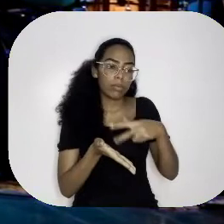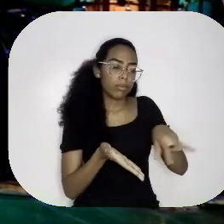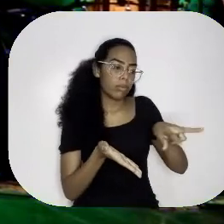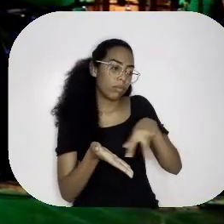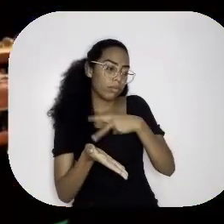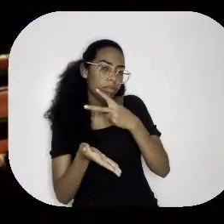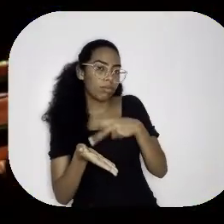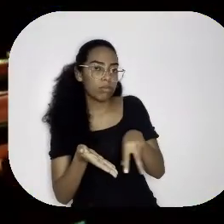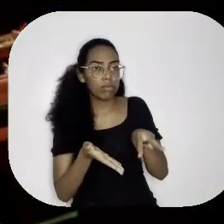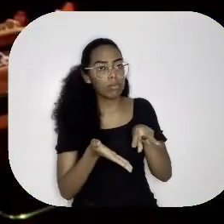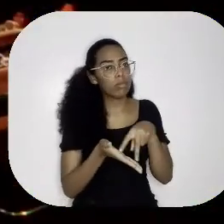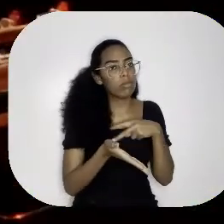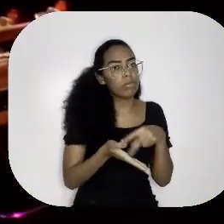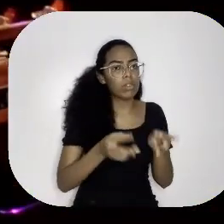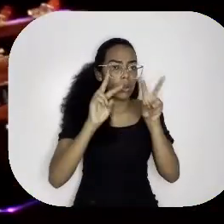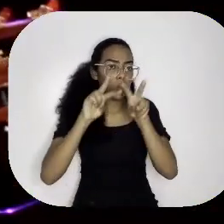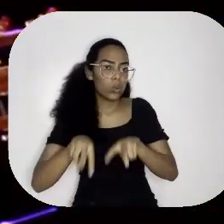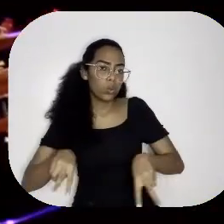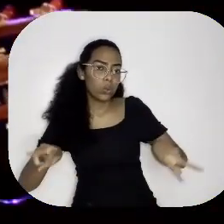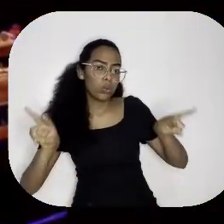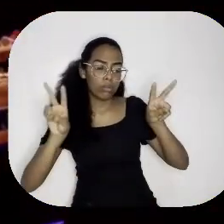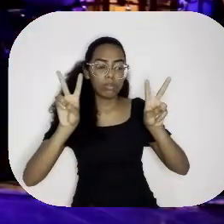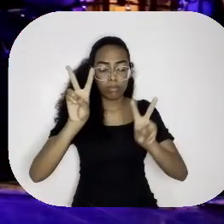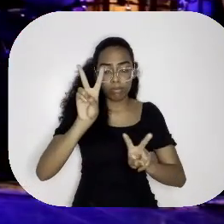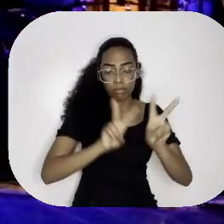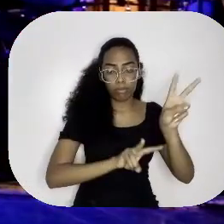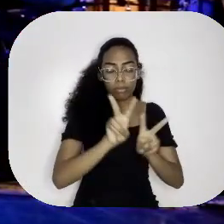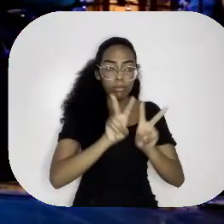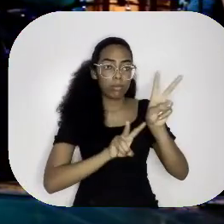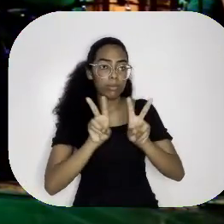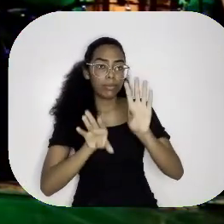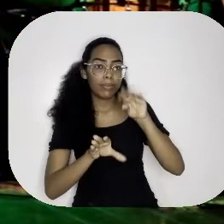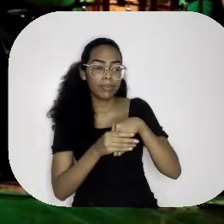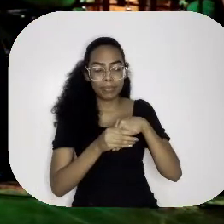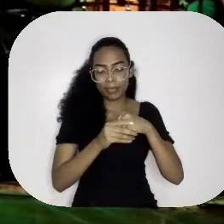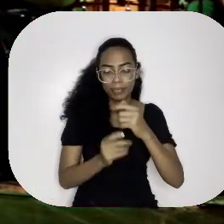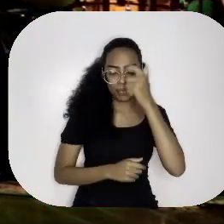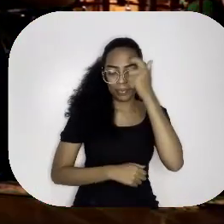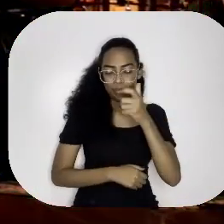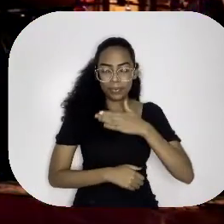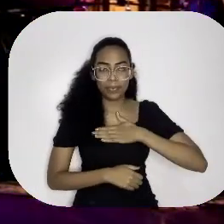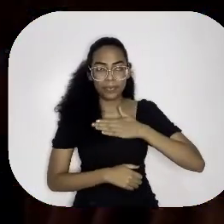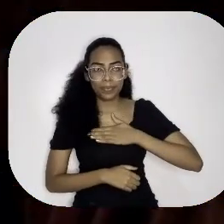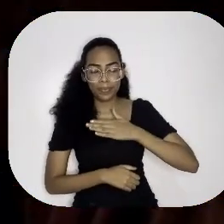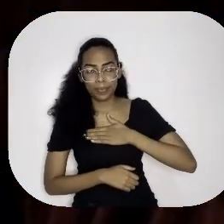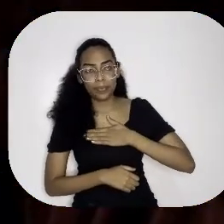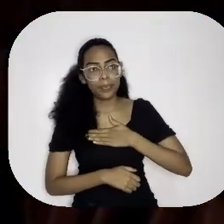Dançar a qualquer tempo, o carnaval é dentro de si.